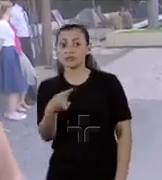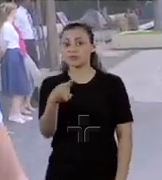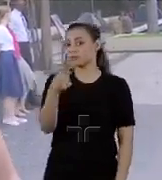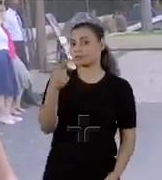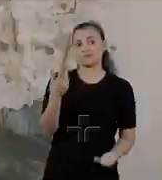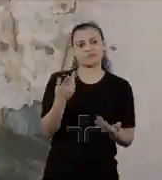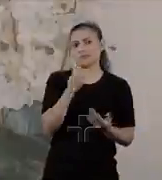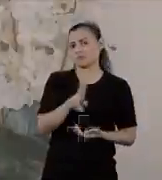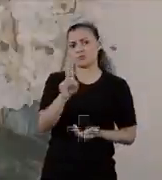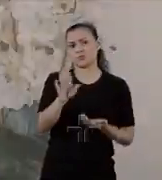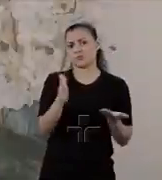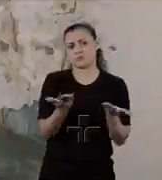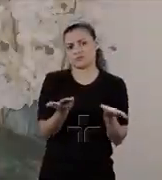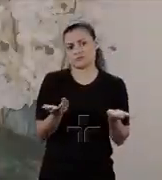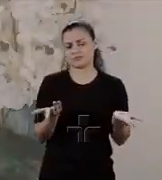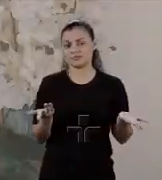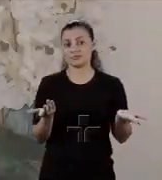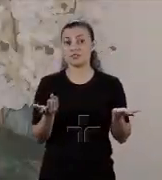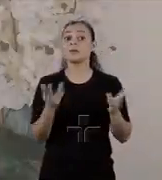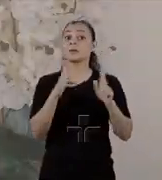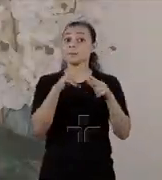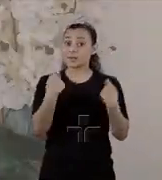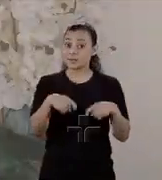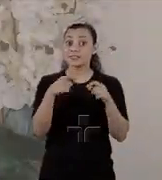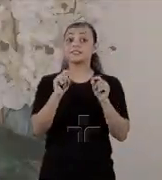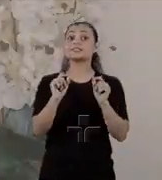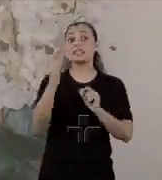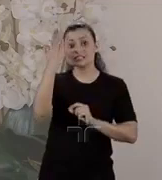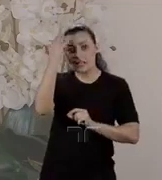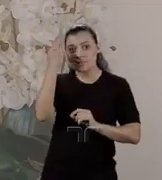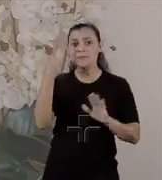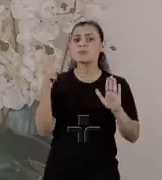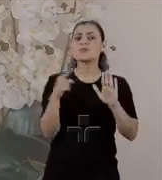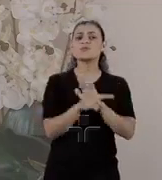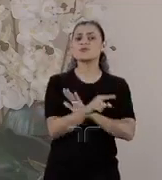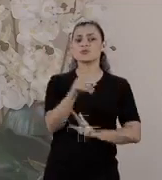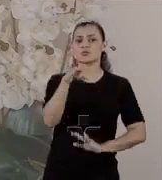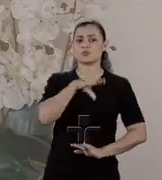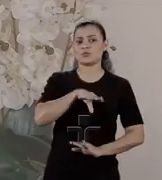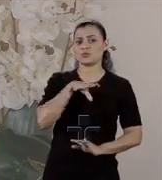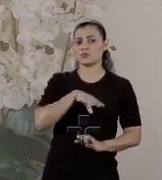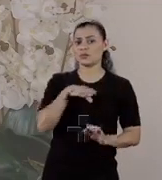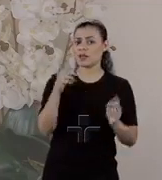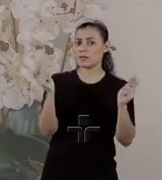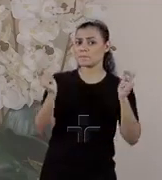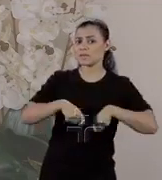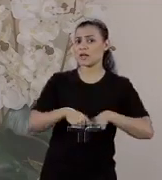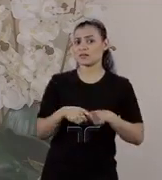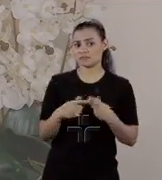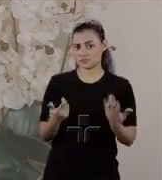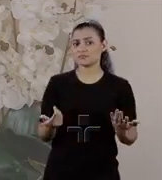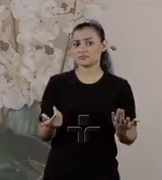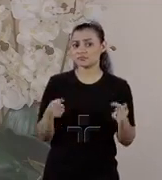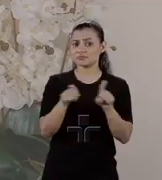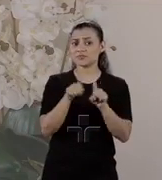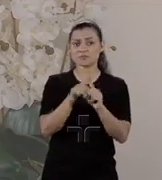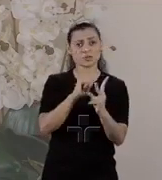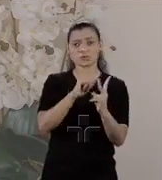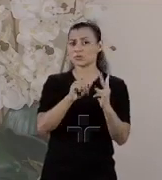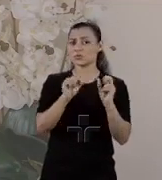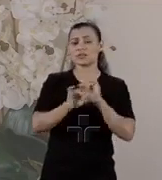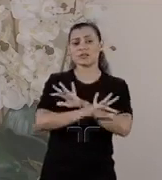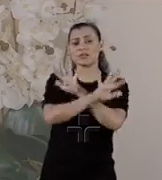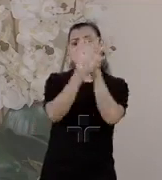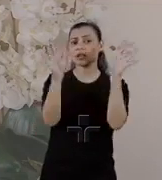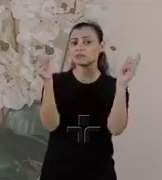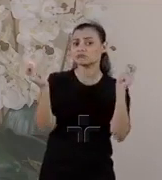mais isso. É preciso ser poliglota na mesma língua. É preciso ser capaz de usar o maior